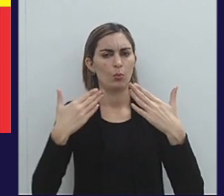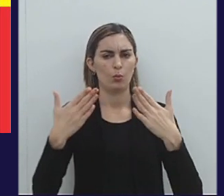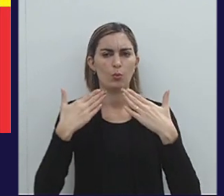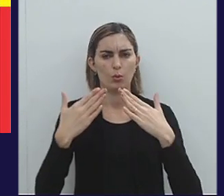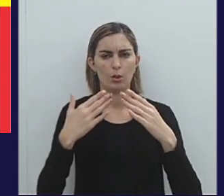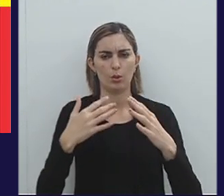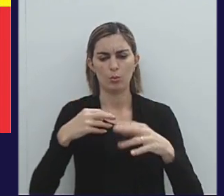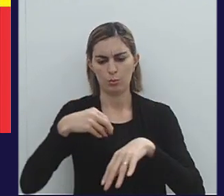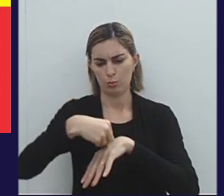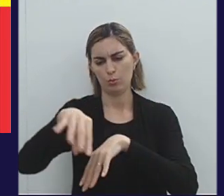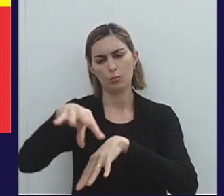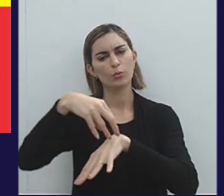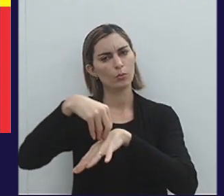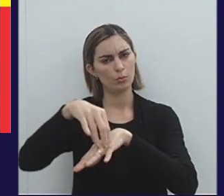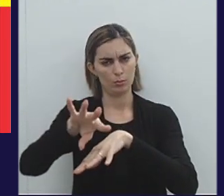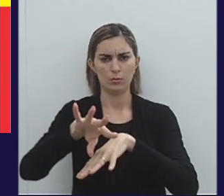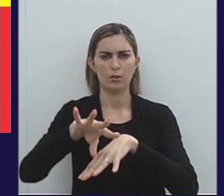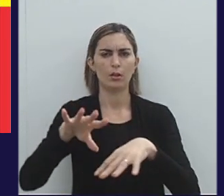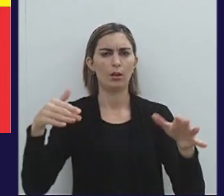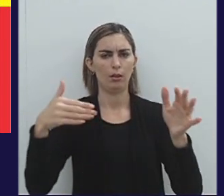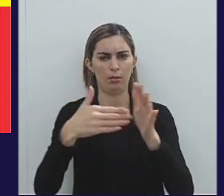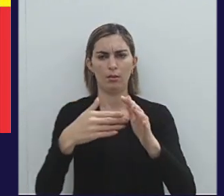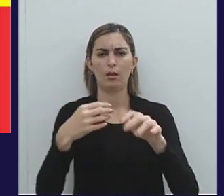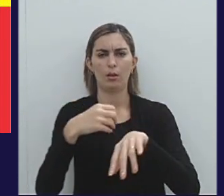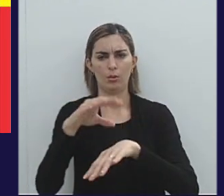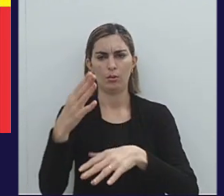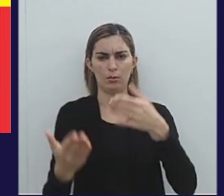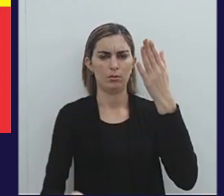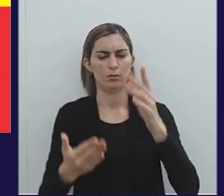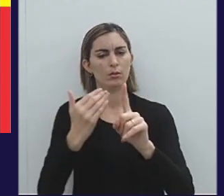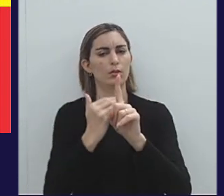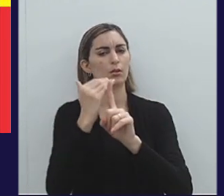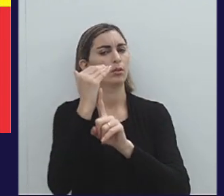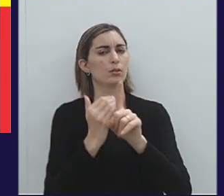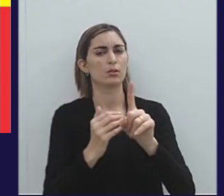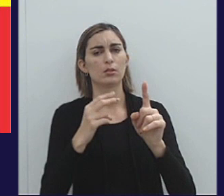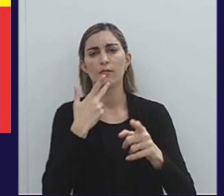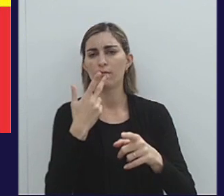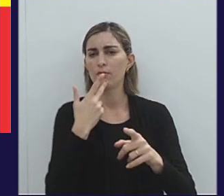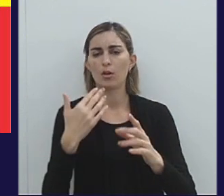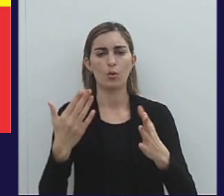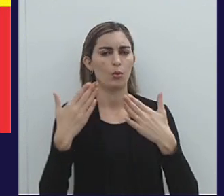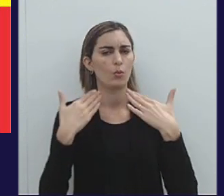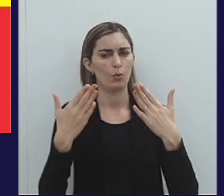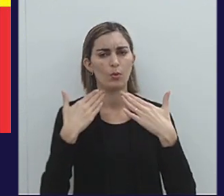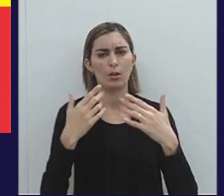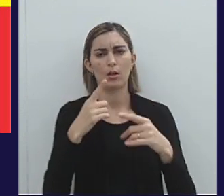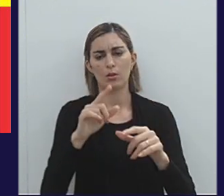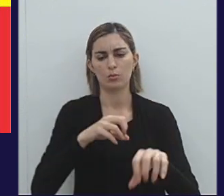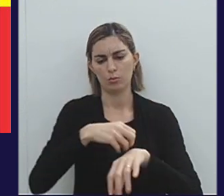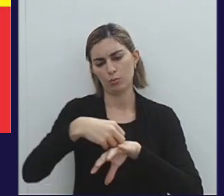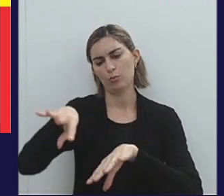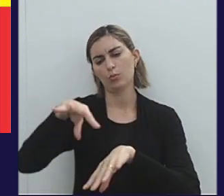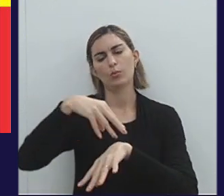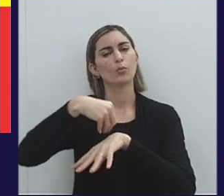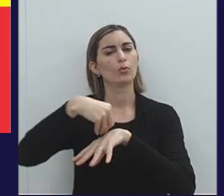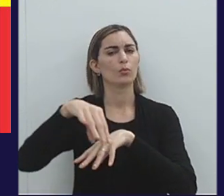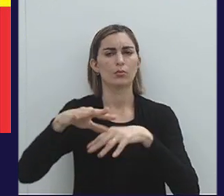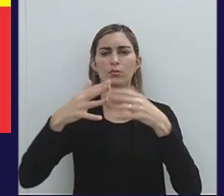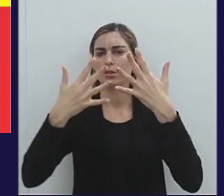né, ele está em transferência até atingir essa questão do equilíbrio térmico, se diz que o calor ele vai ser